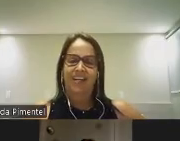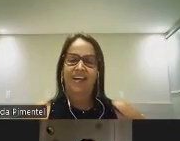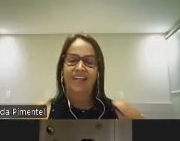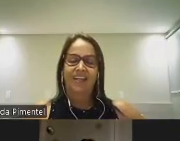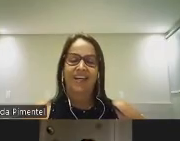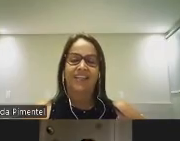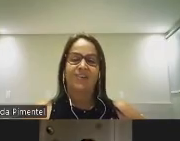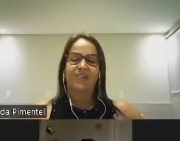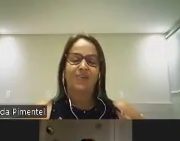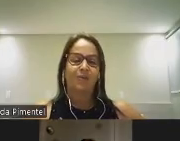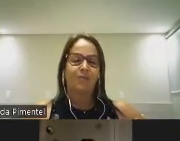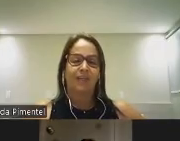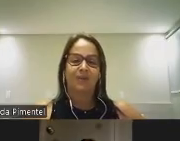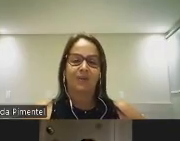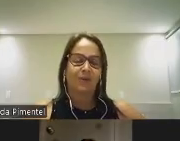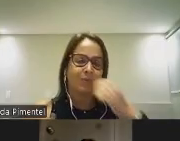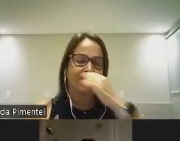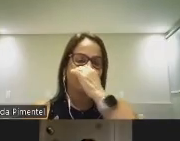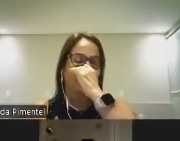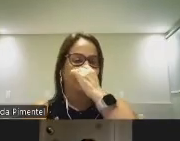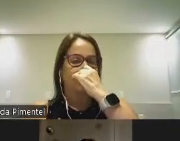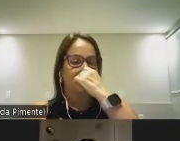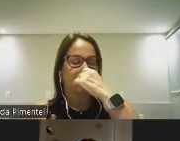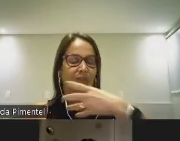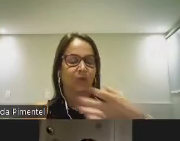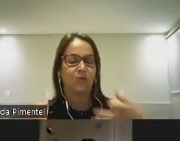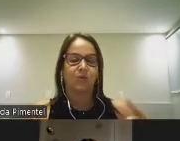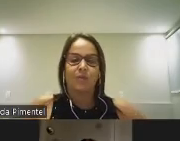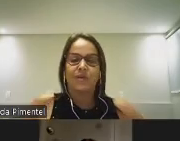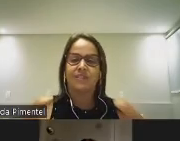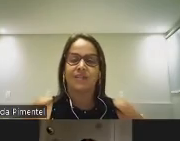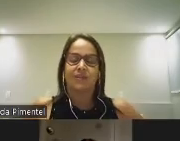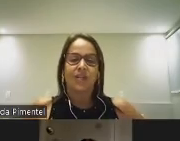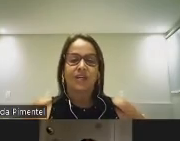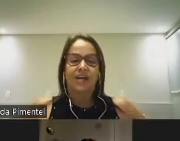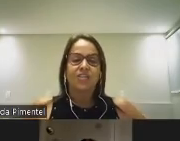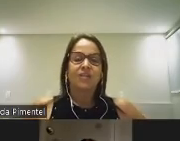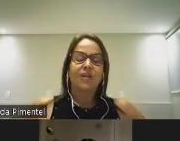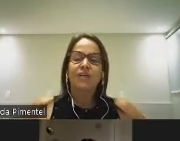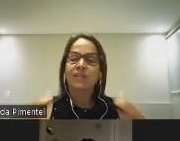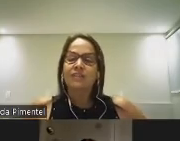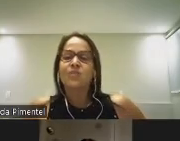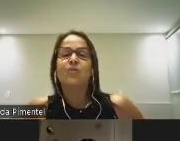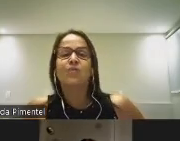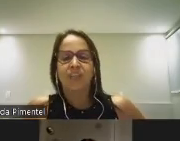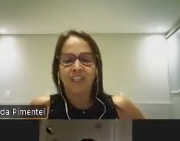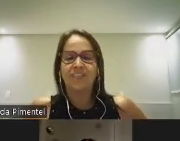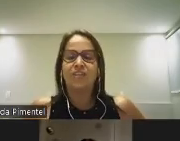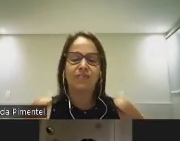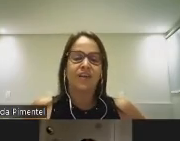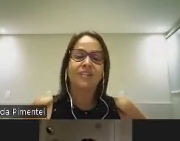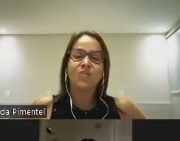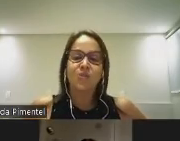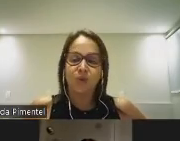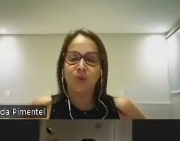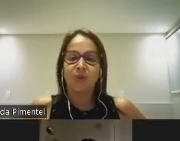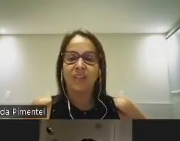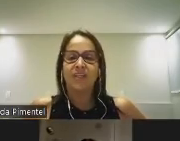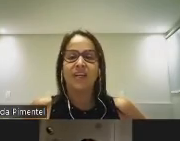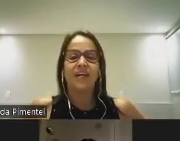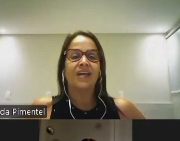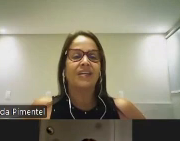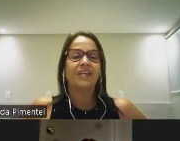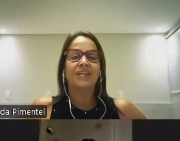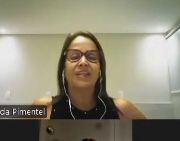não, né? E até o médico começa falando assim, o médico do sono começa dizendo, a gente não está falando de suco verde, a gente está falando de